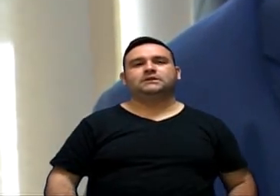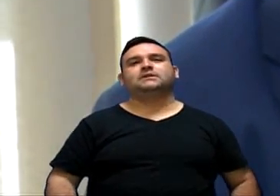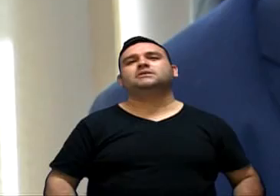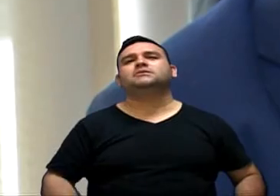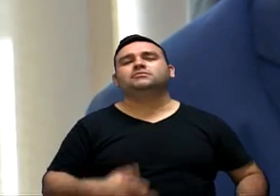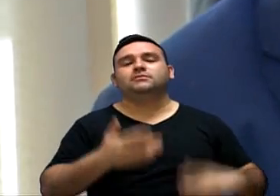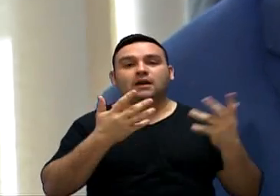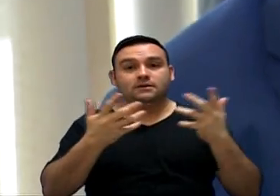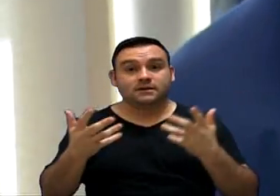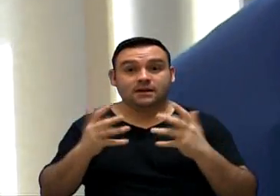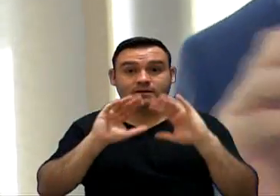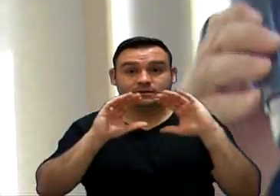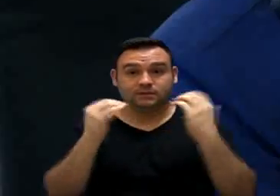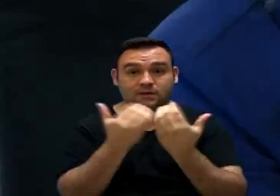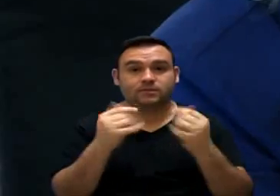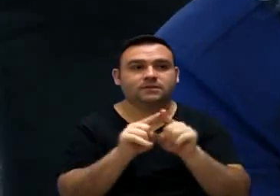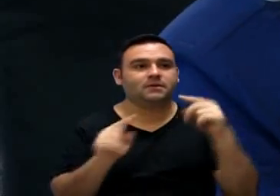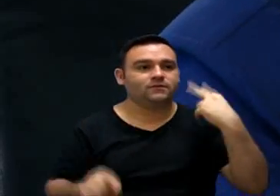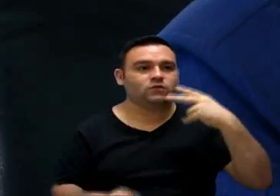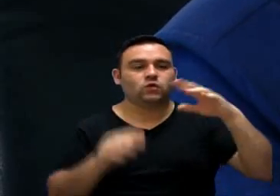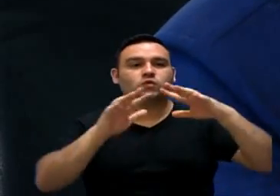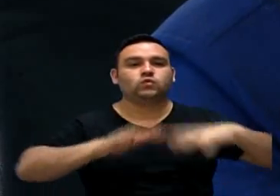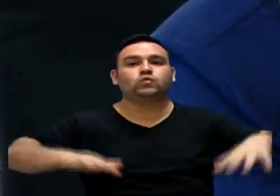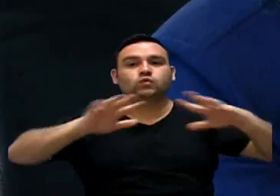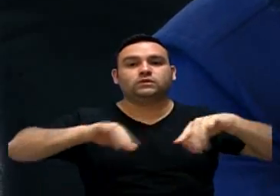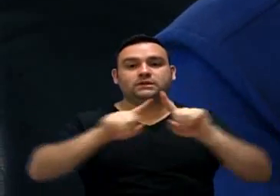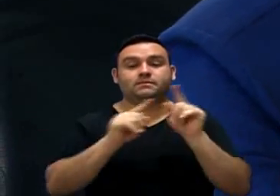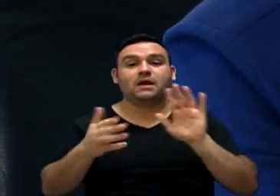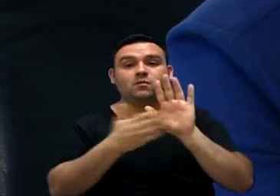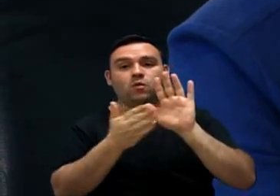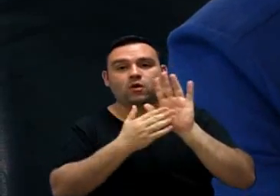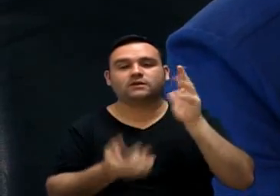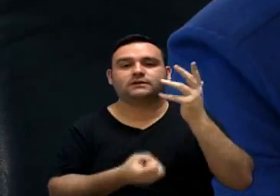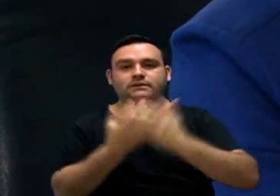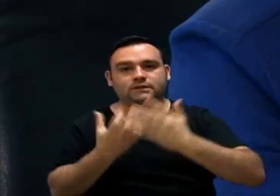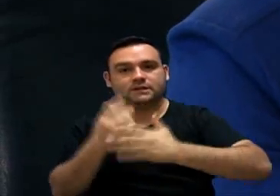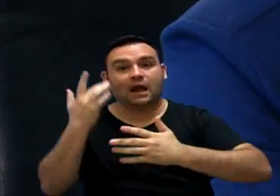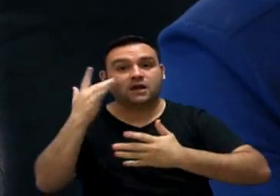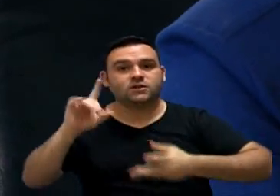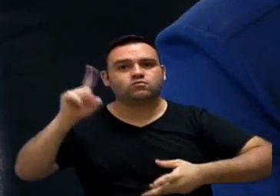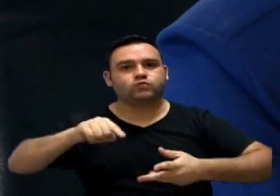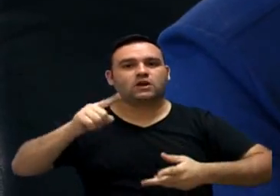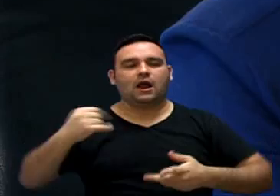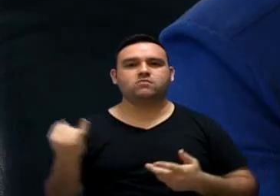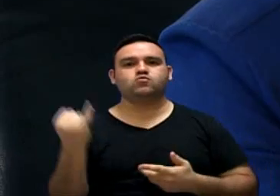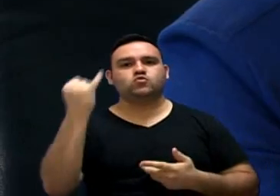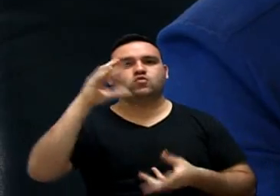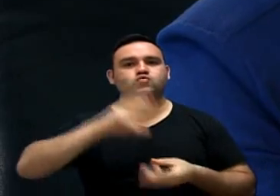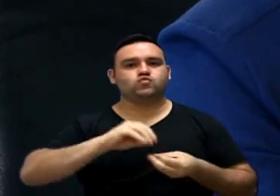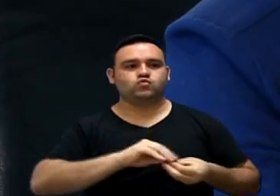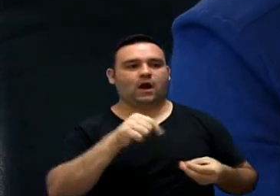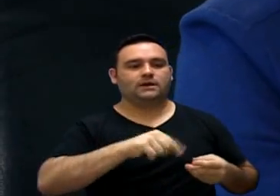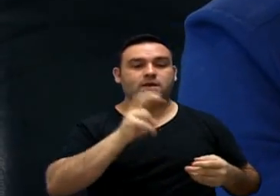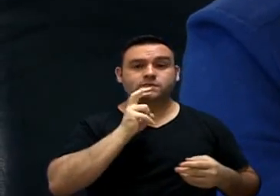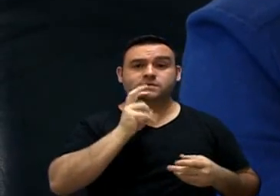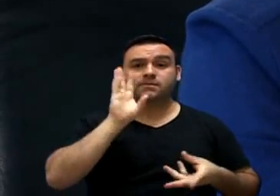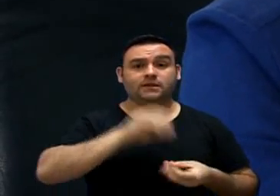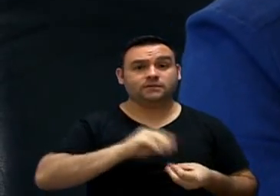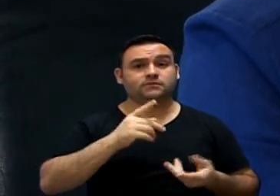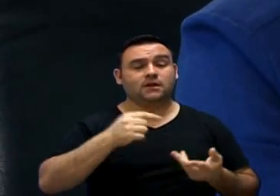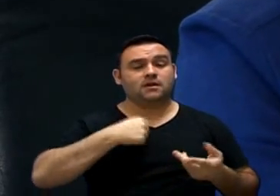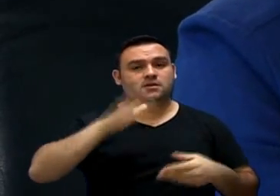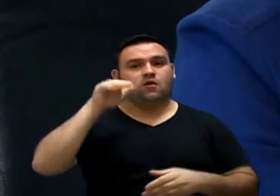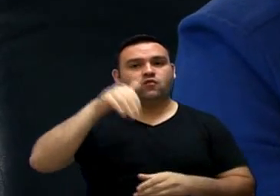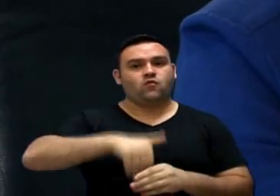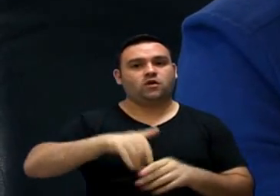eu quero prestigiar a Câmara e os vereadores que propõem determinados assuntos que ele julga extremamente importantes para a cidade, Eu vou